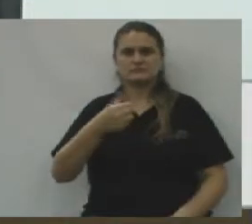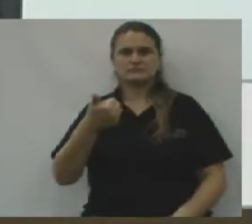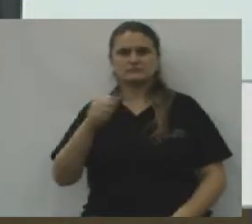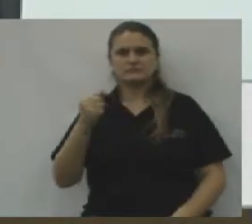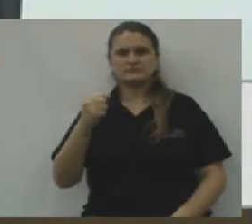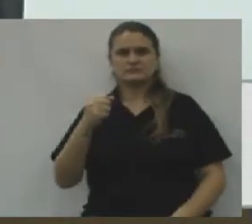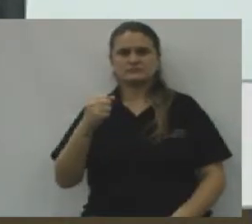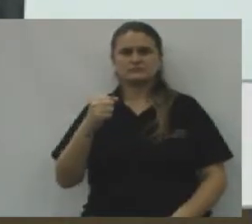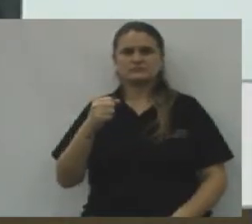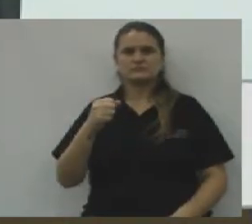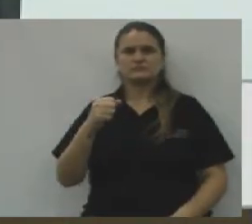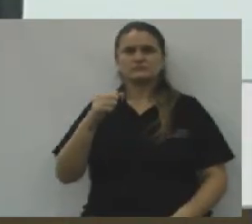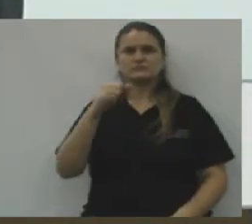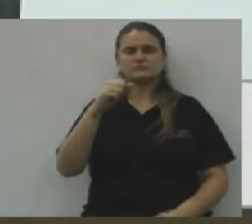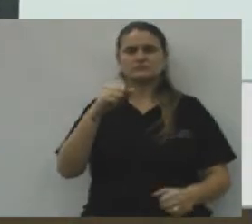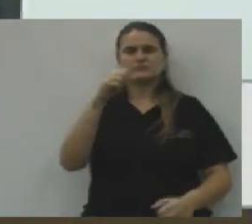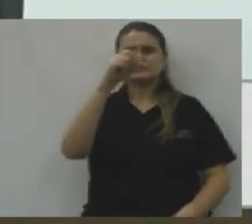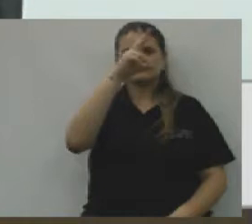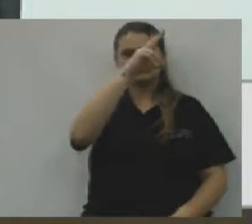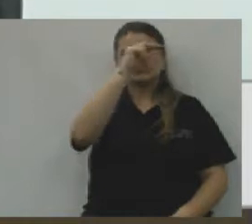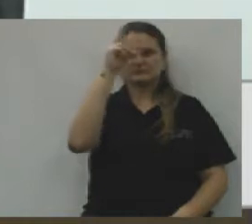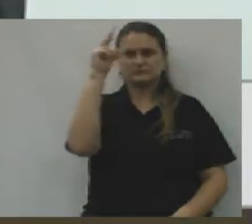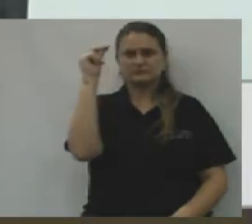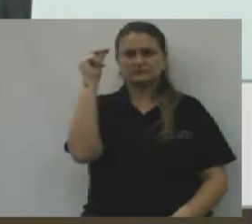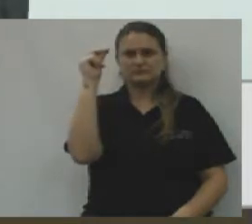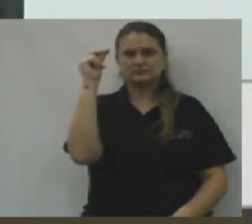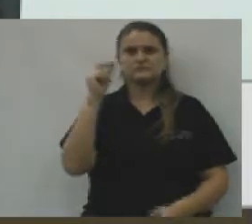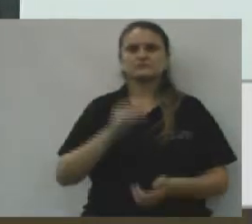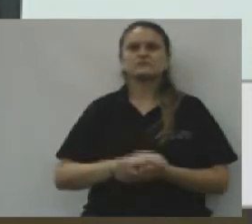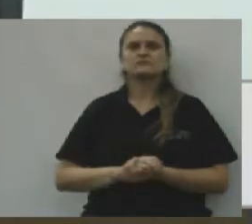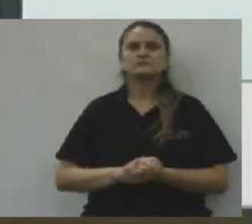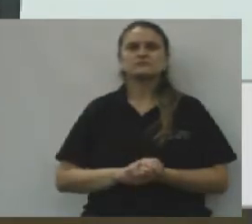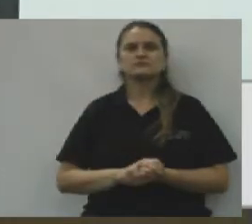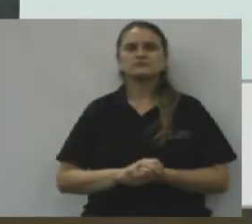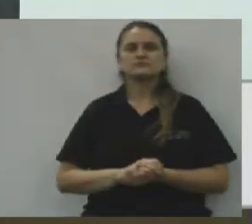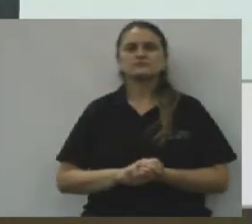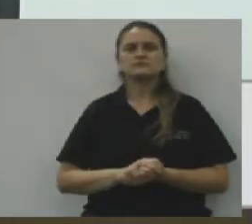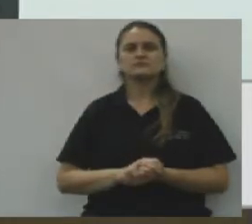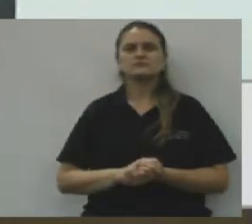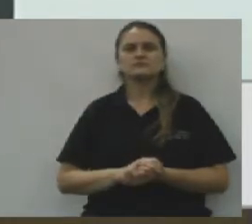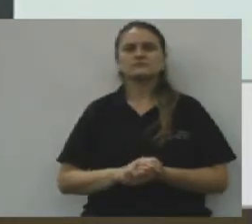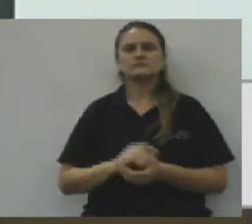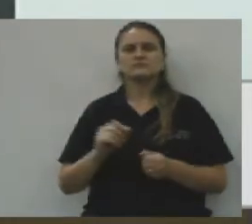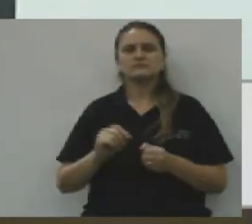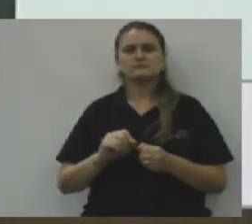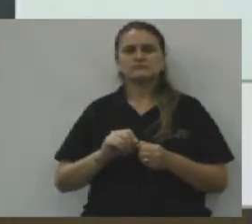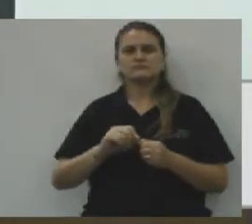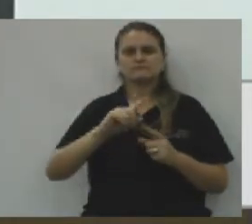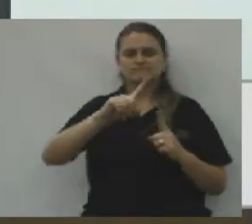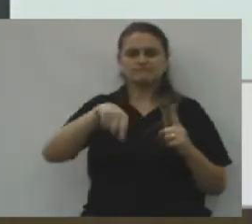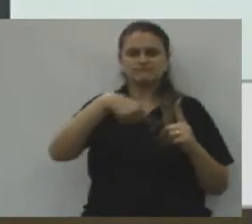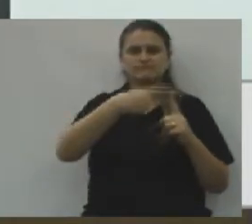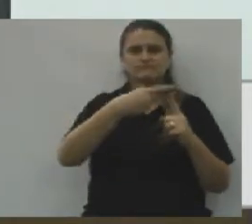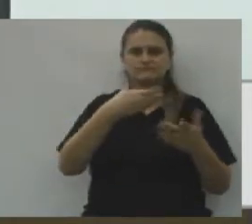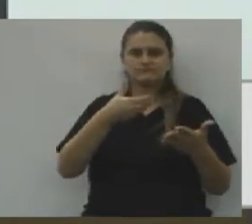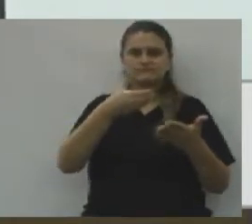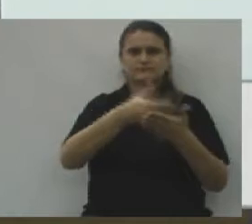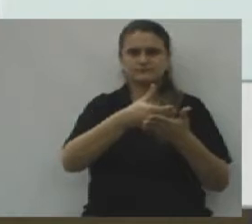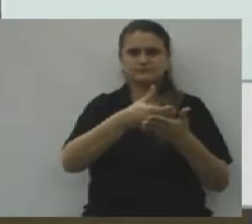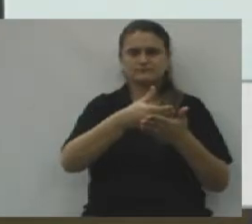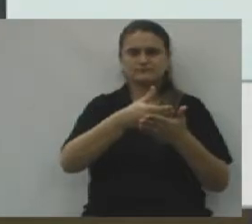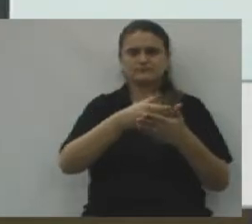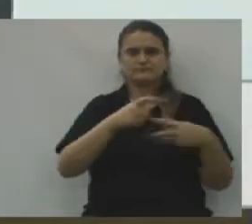de autoria do Poder Executivo, né, ele autoriza a efetuar a abertura de crédito institucional